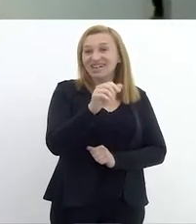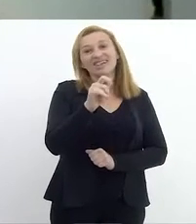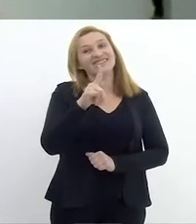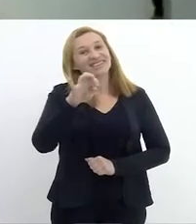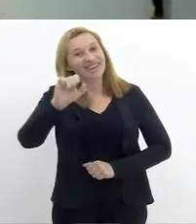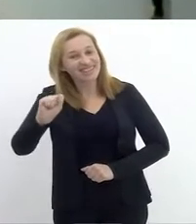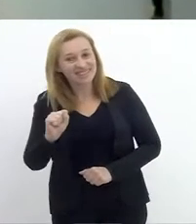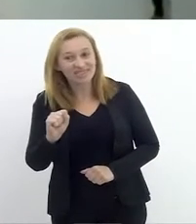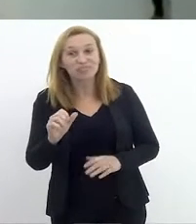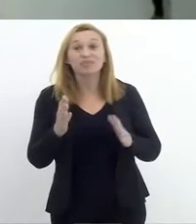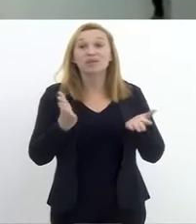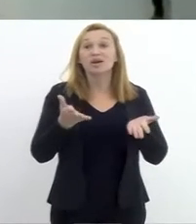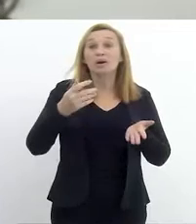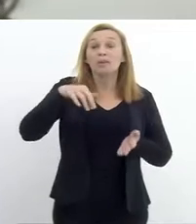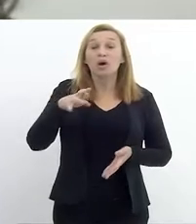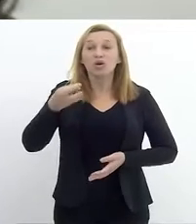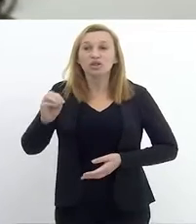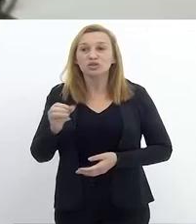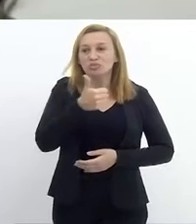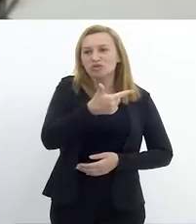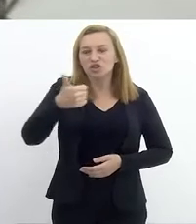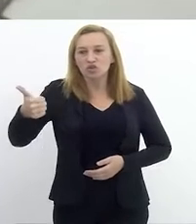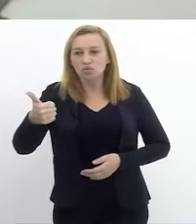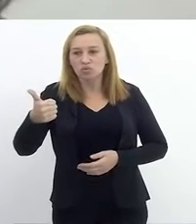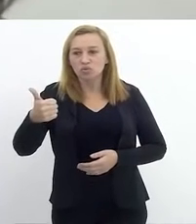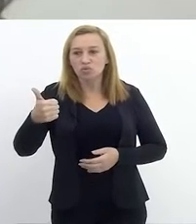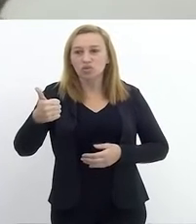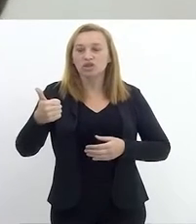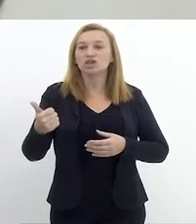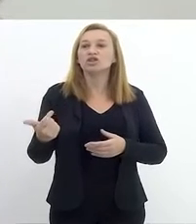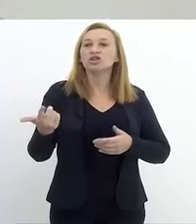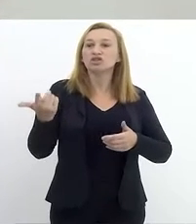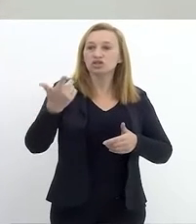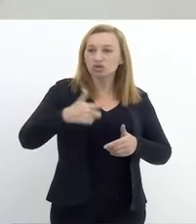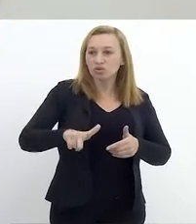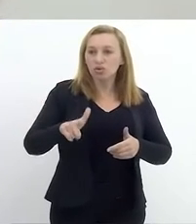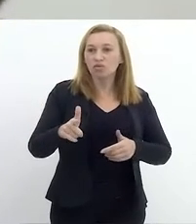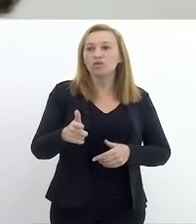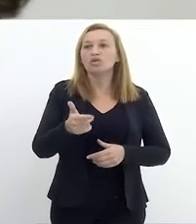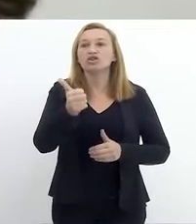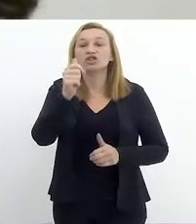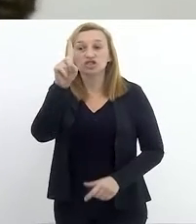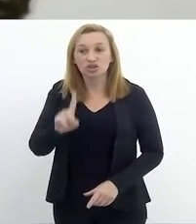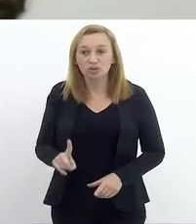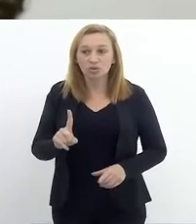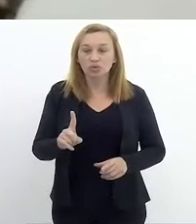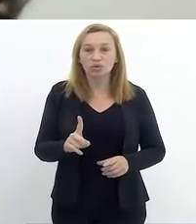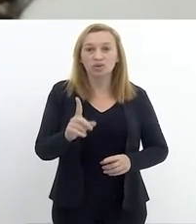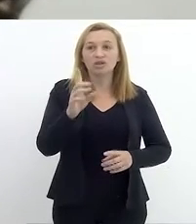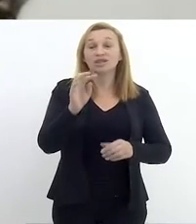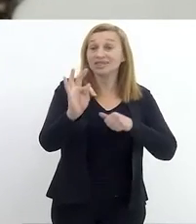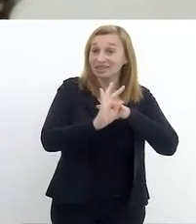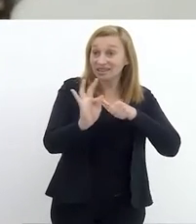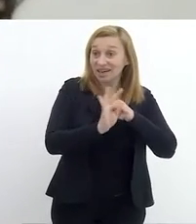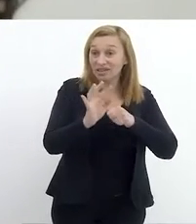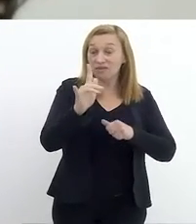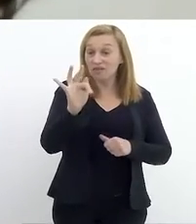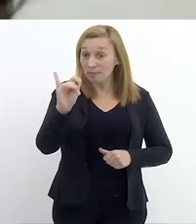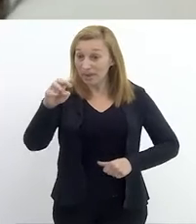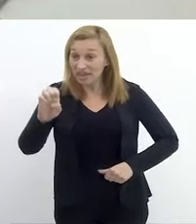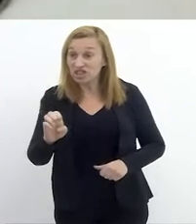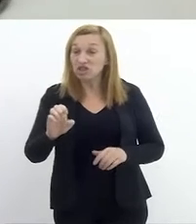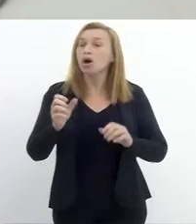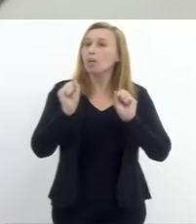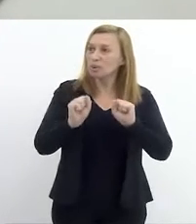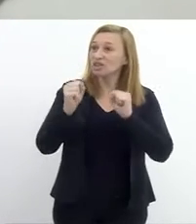com nossos ouvintes. Maurício, agora em 2021 você foi reconduzido ao cargo de diretor de tecnologia da Faterj. Você podia explicar para o nosso